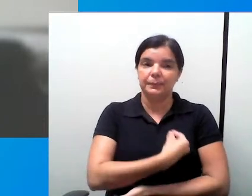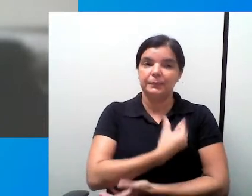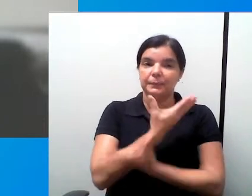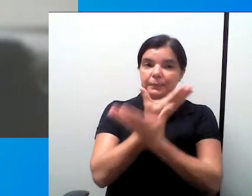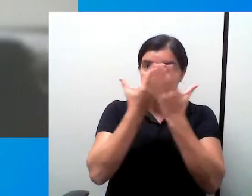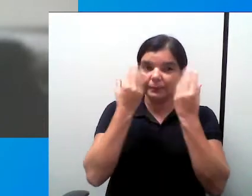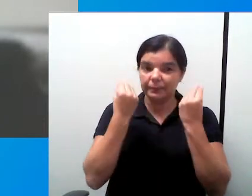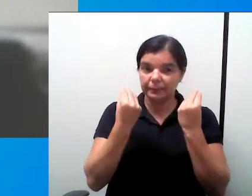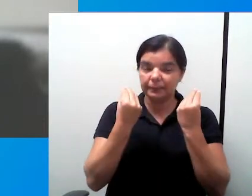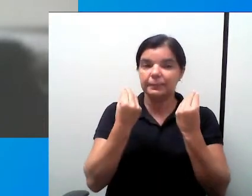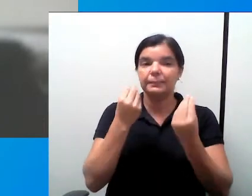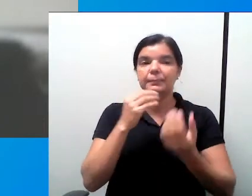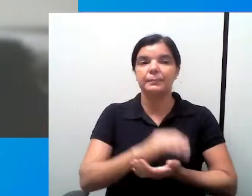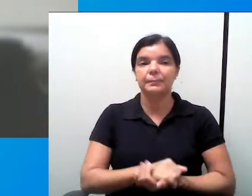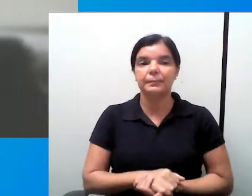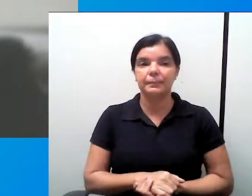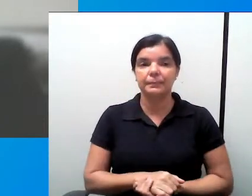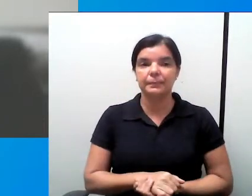fazer essas duas ações.